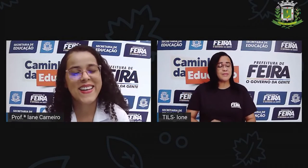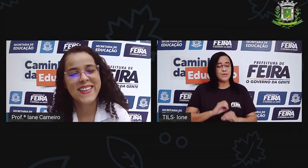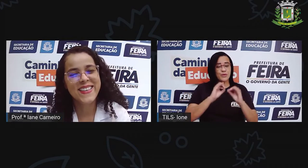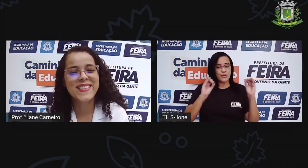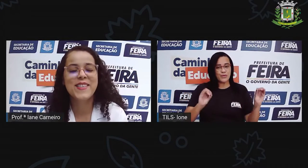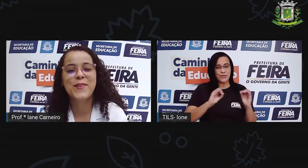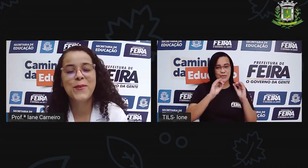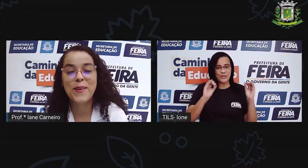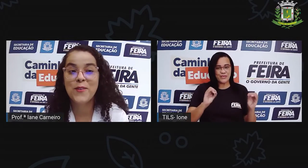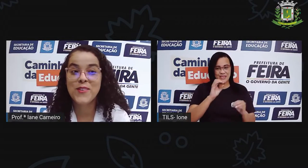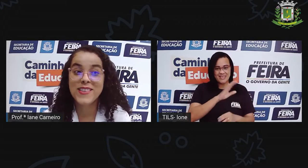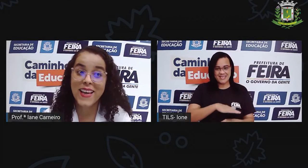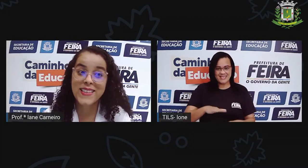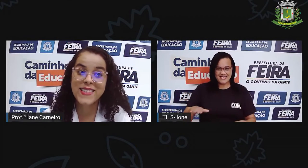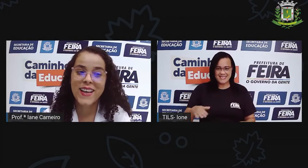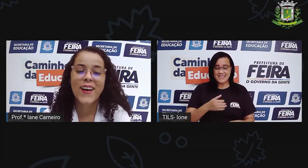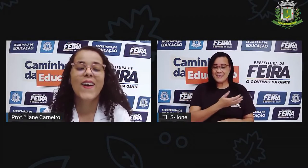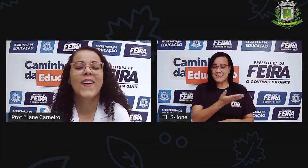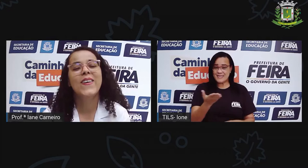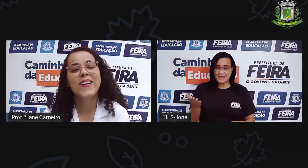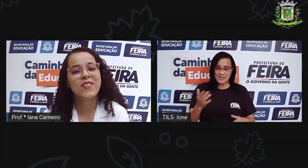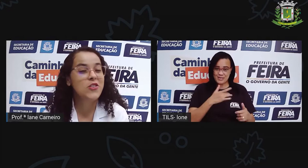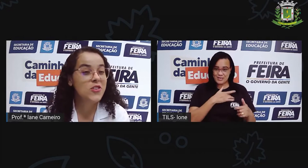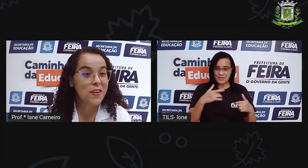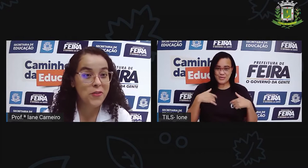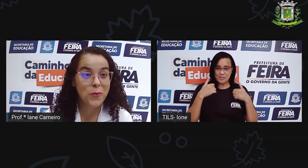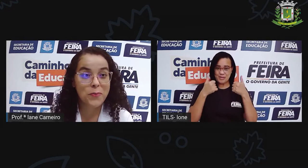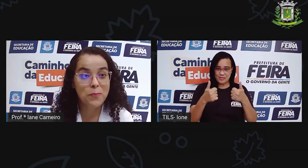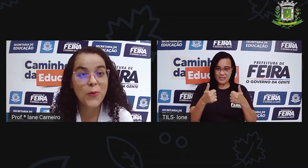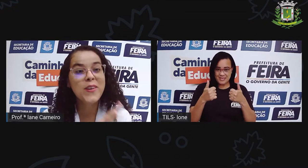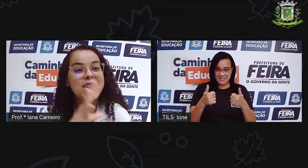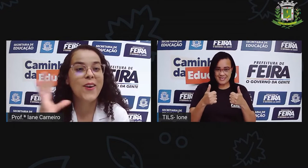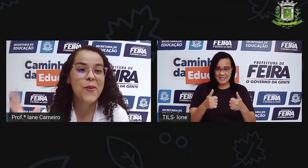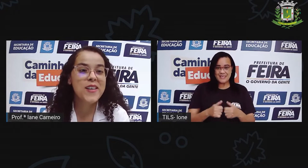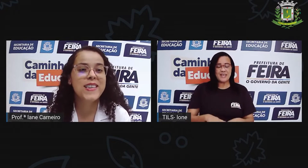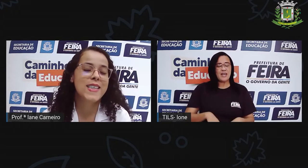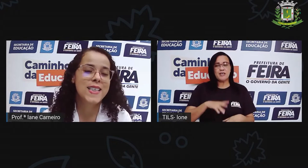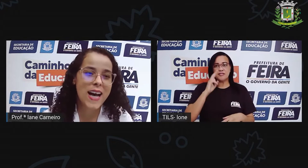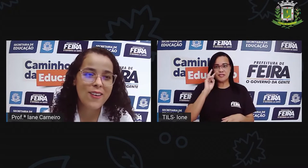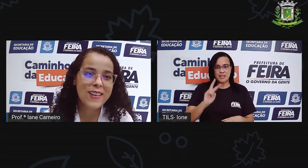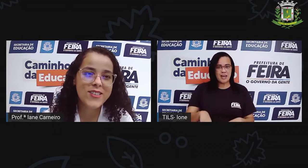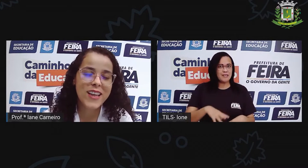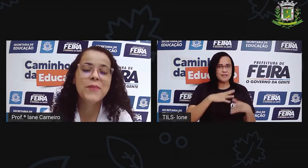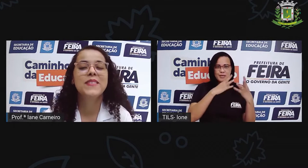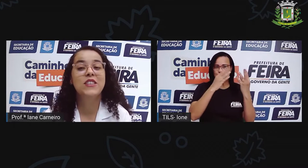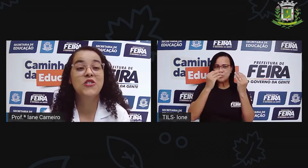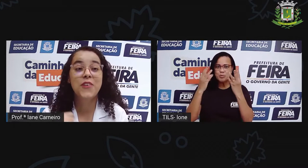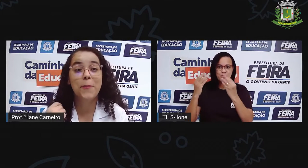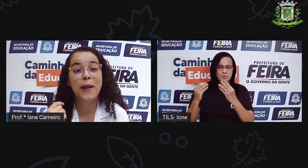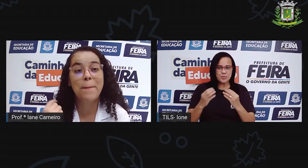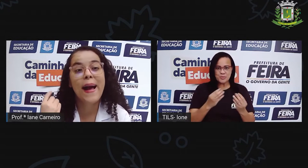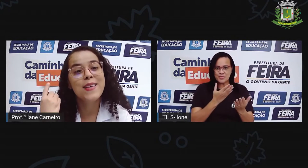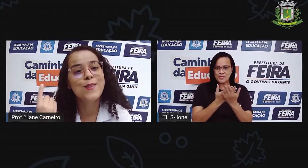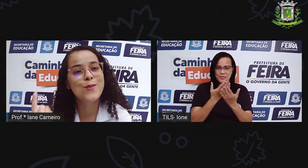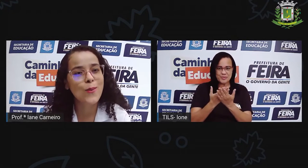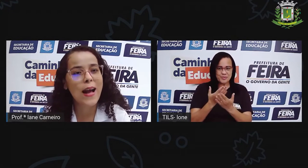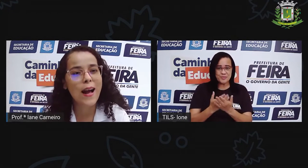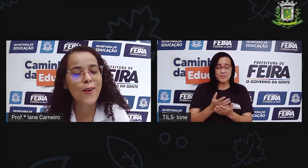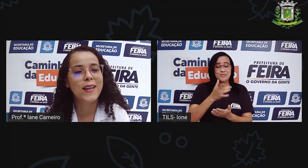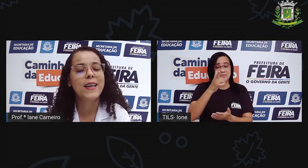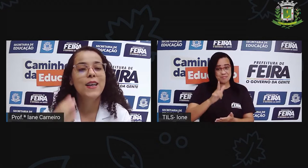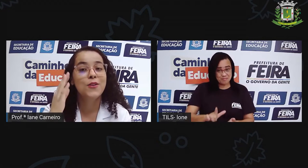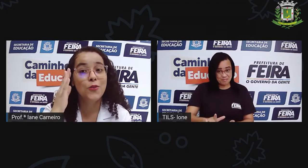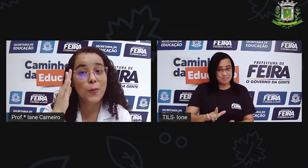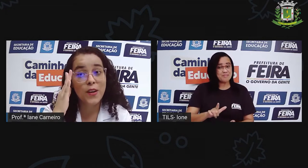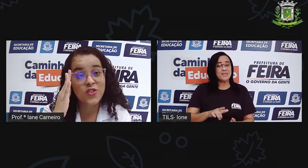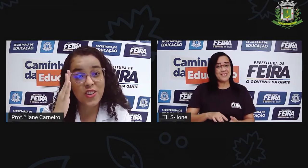Olá, crianças, tudo bem com vocês? Olha, a gente já viu muita coisa nessas aulas, né? A gente vai para mais uma